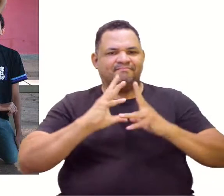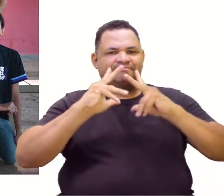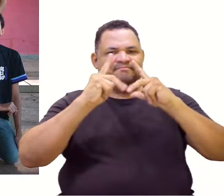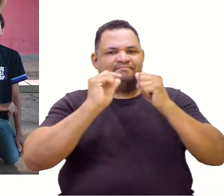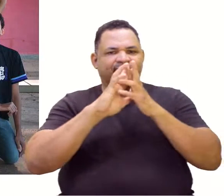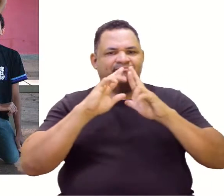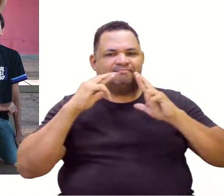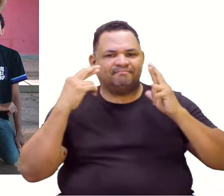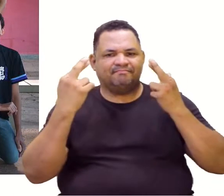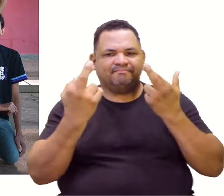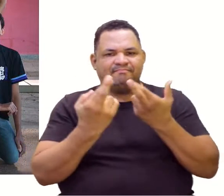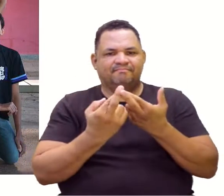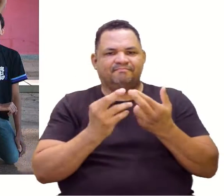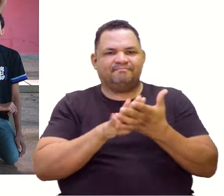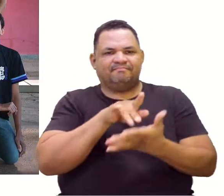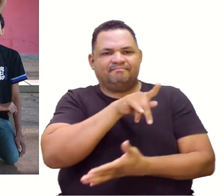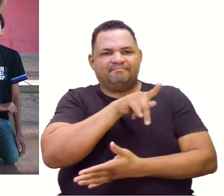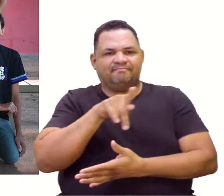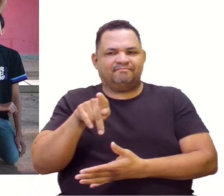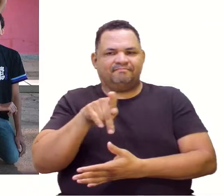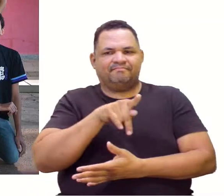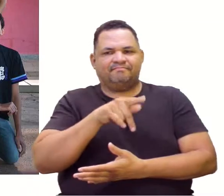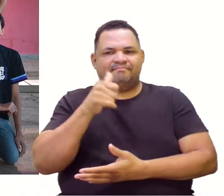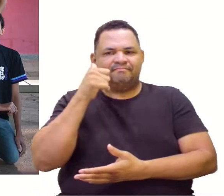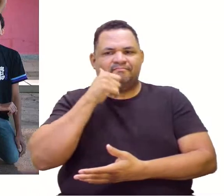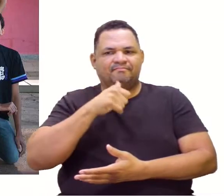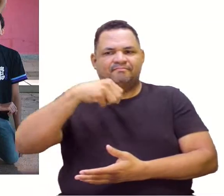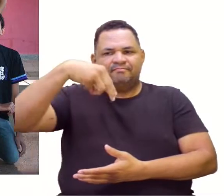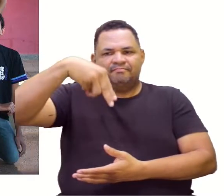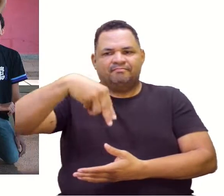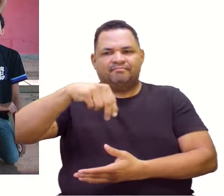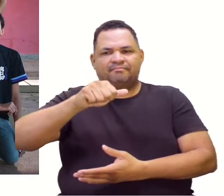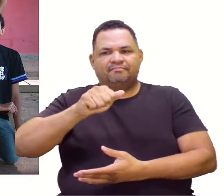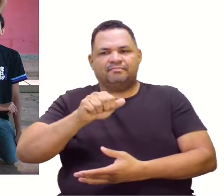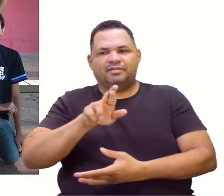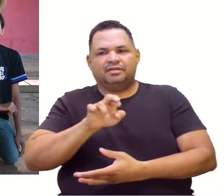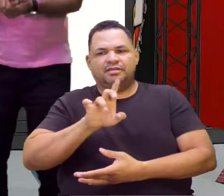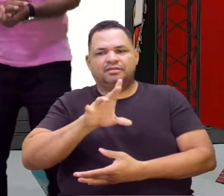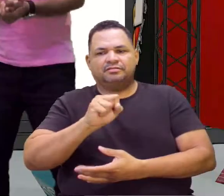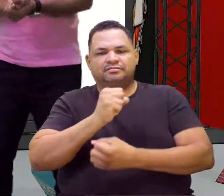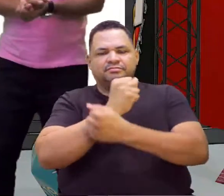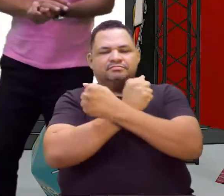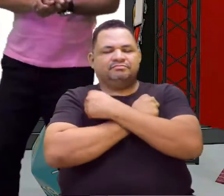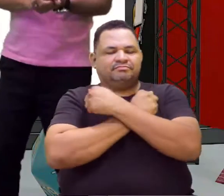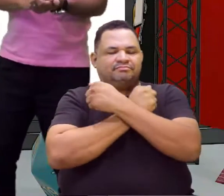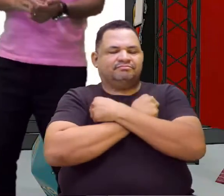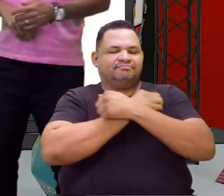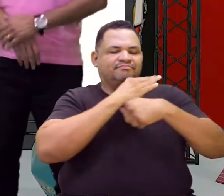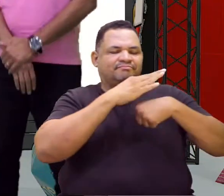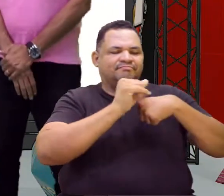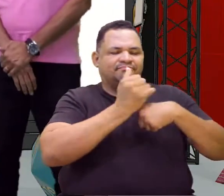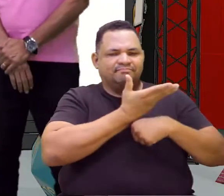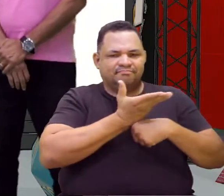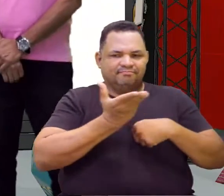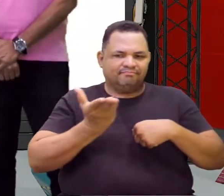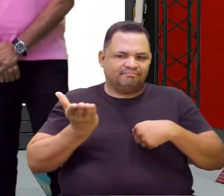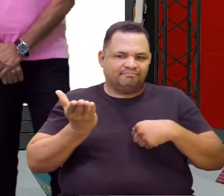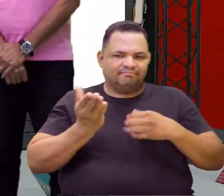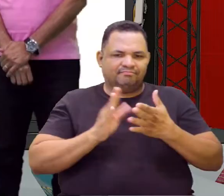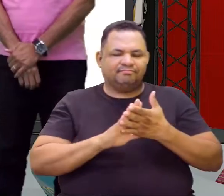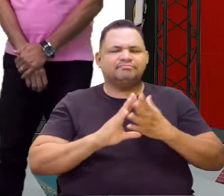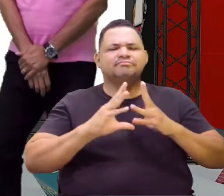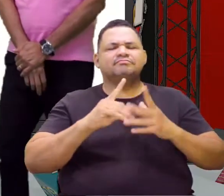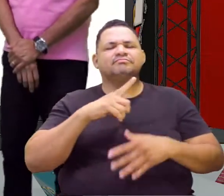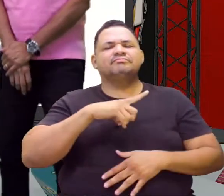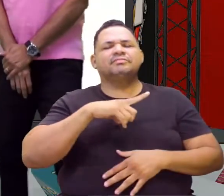aí reunidos. Professora Marilza, o nosso abraço e o nosso carinho aí por todos vocês. E sempre fica a